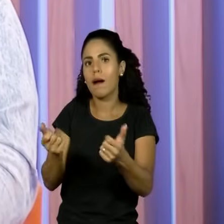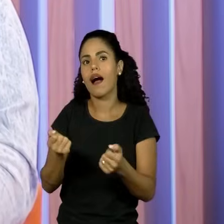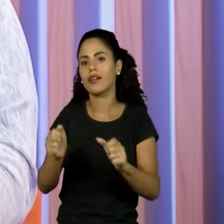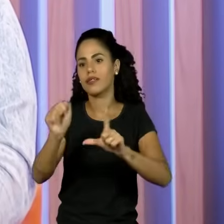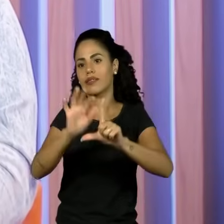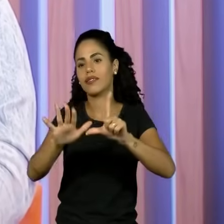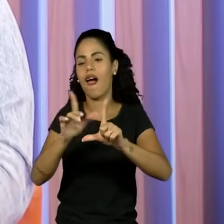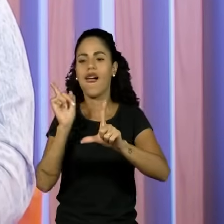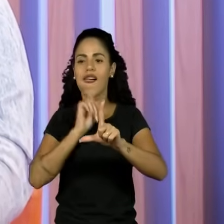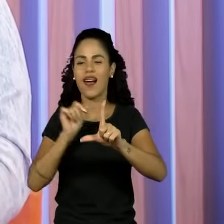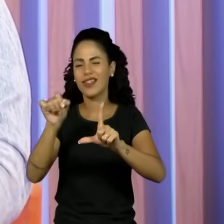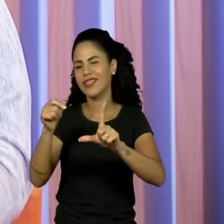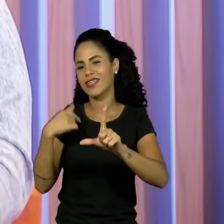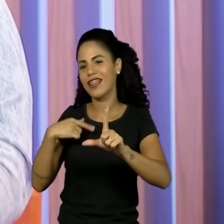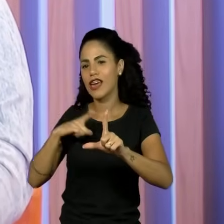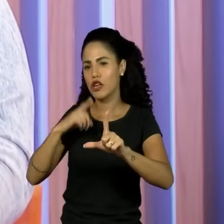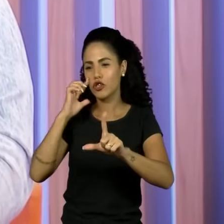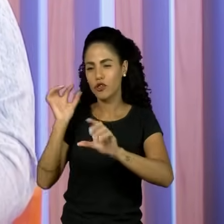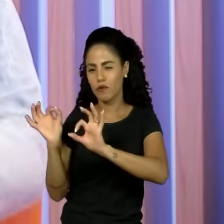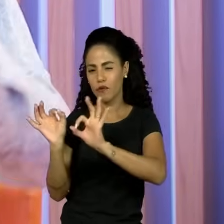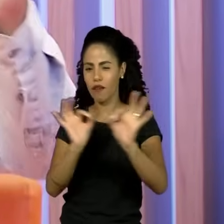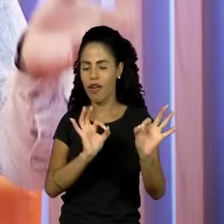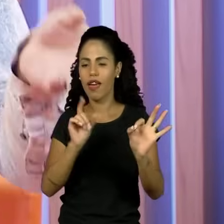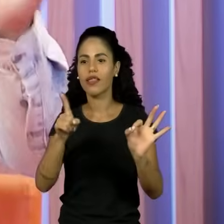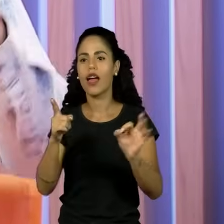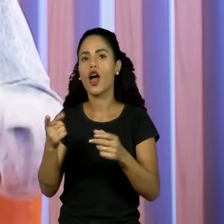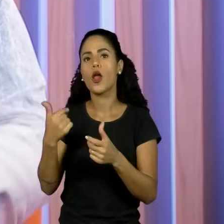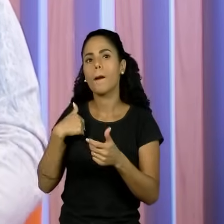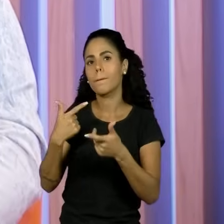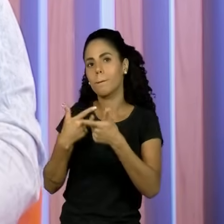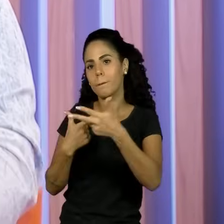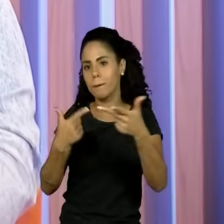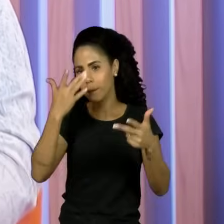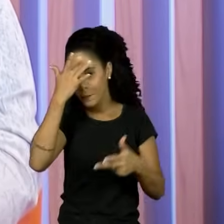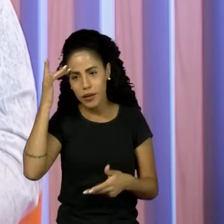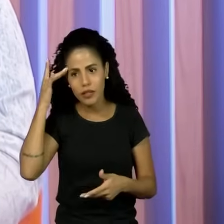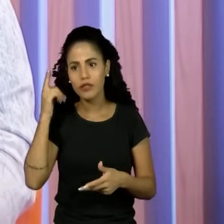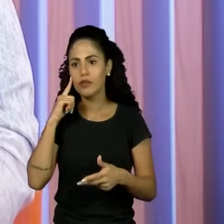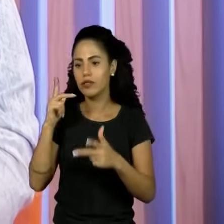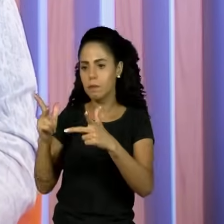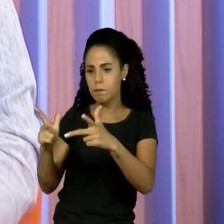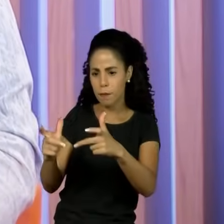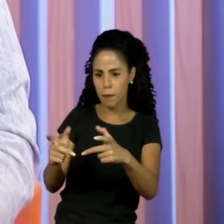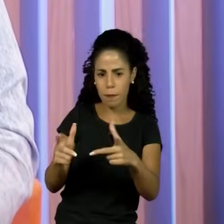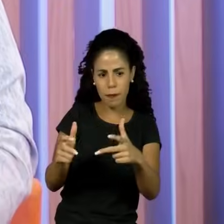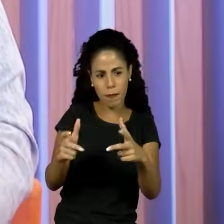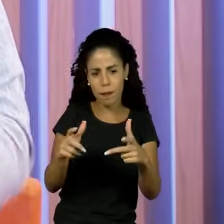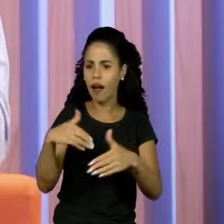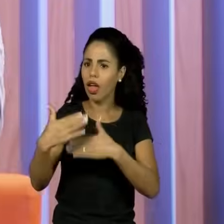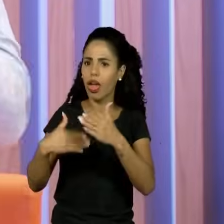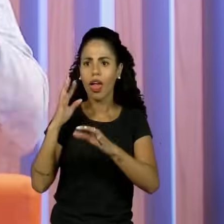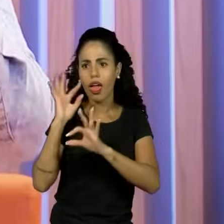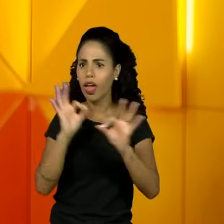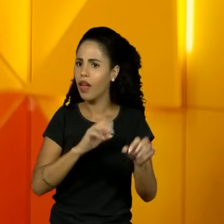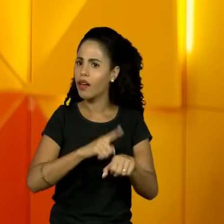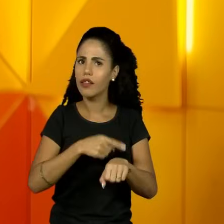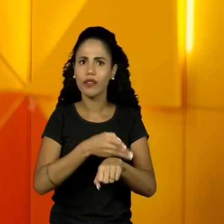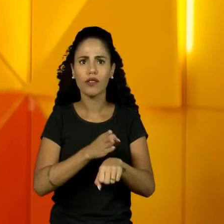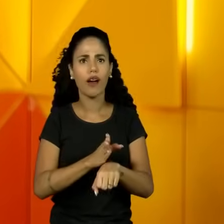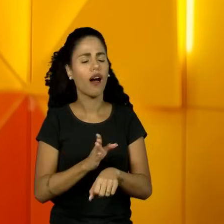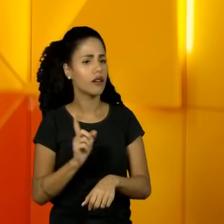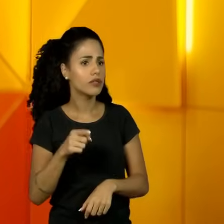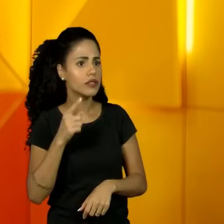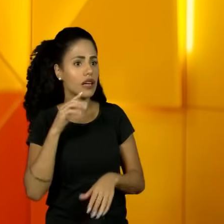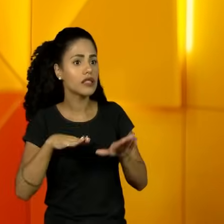pessoas assistindo jogos. Depois vai ser pessoas assistindo pessoas que assistem jogos. E eu acho que isso já